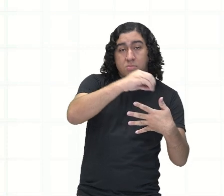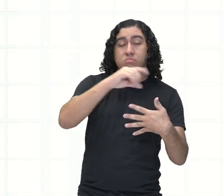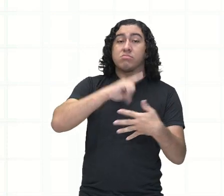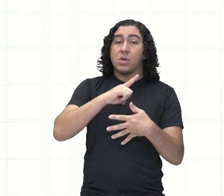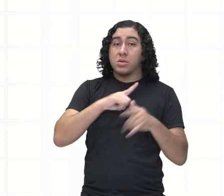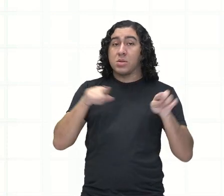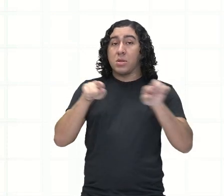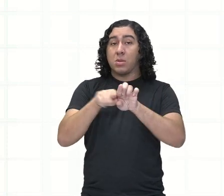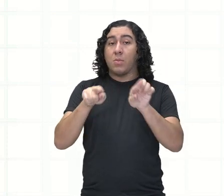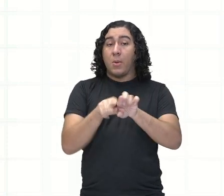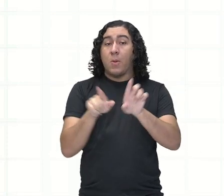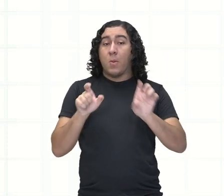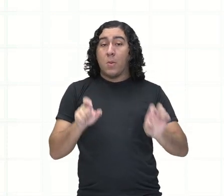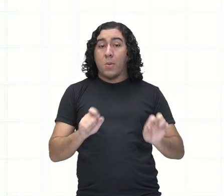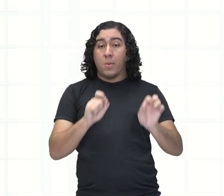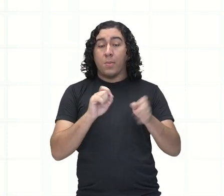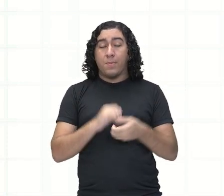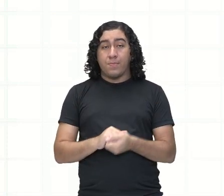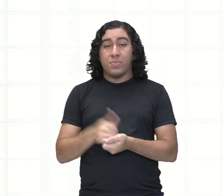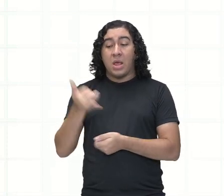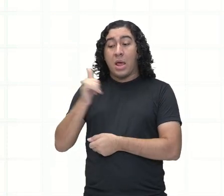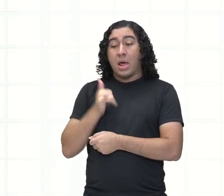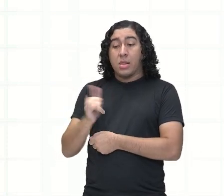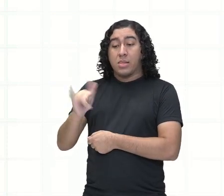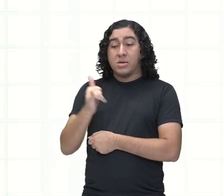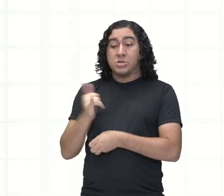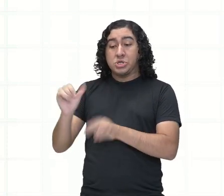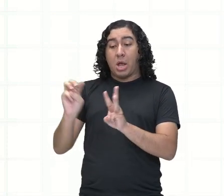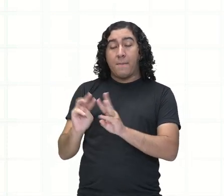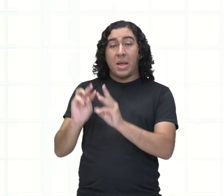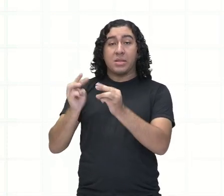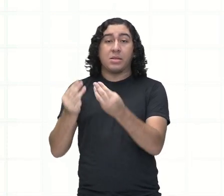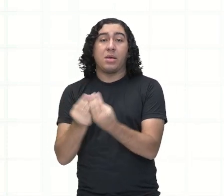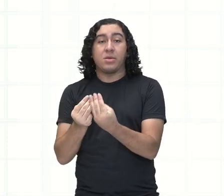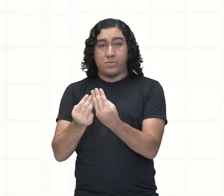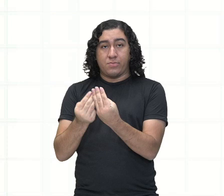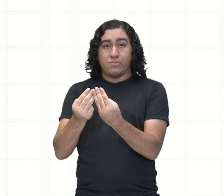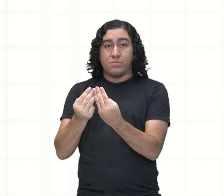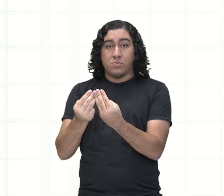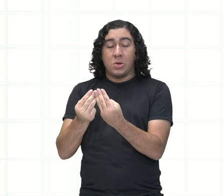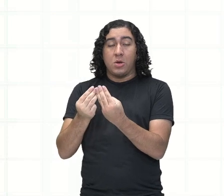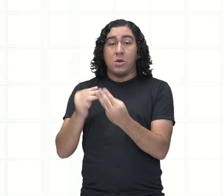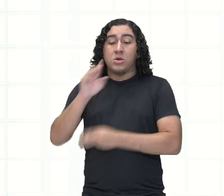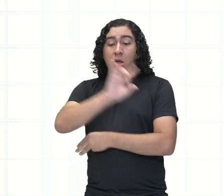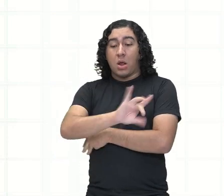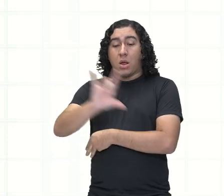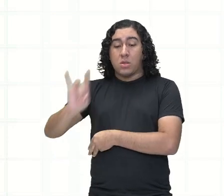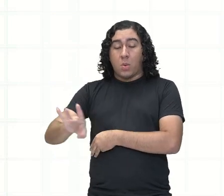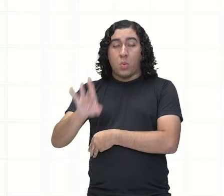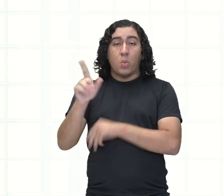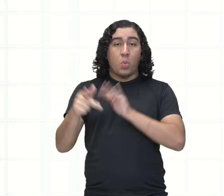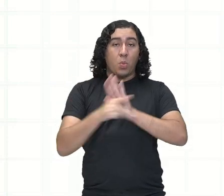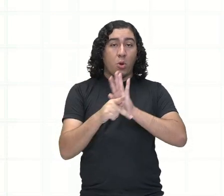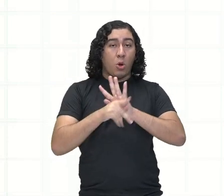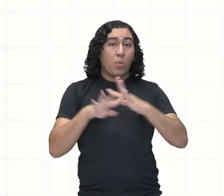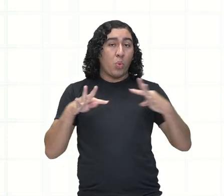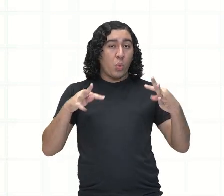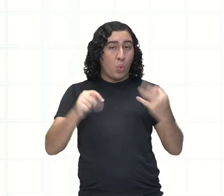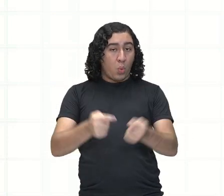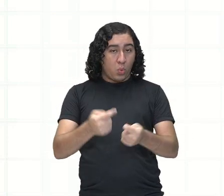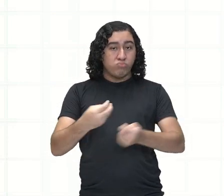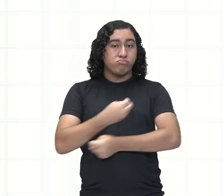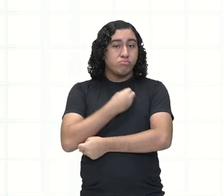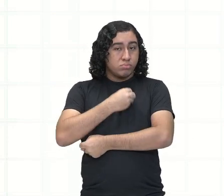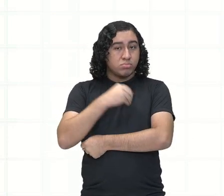temos uma transferência de matéria e energia ao longo de todos os seres vivos que